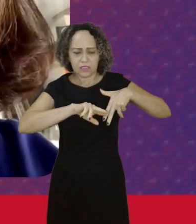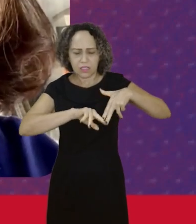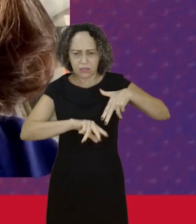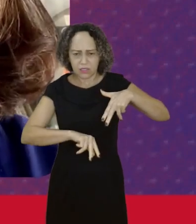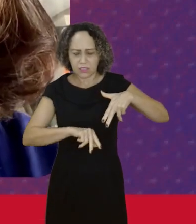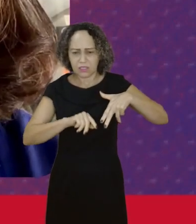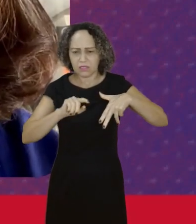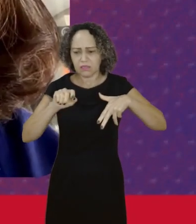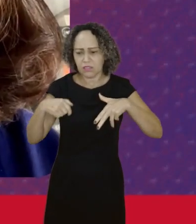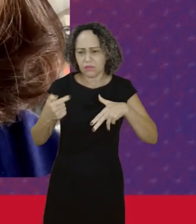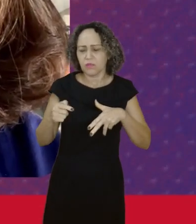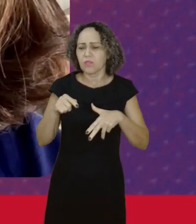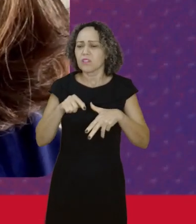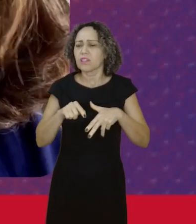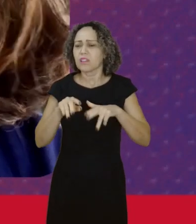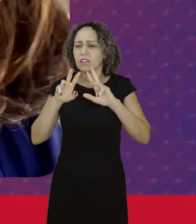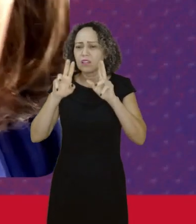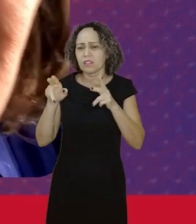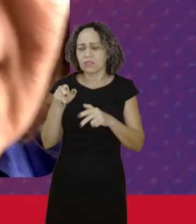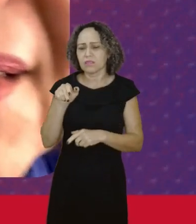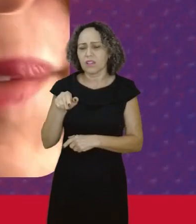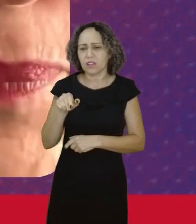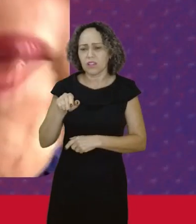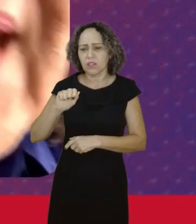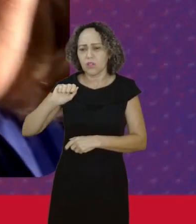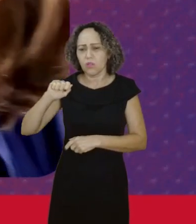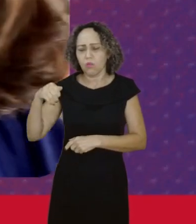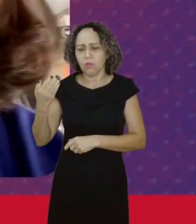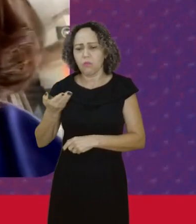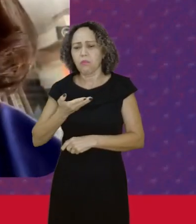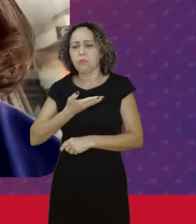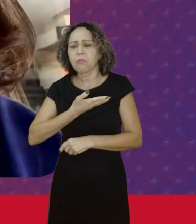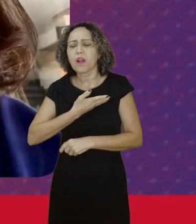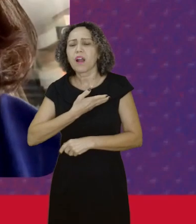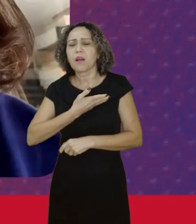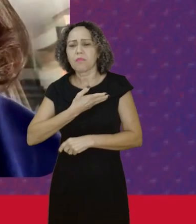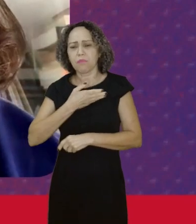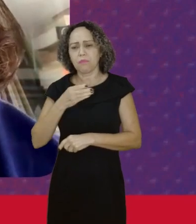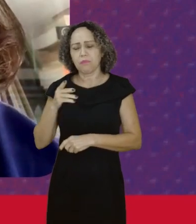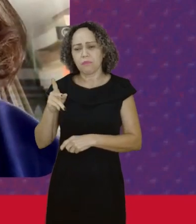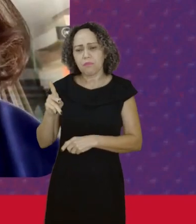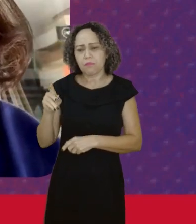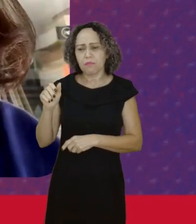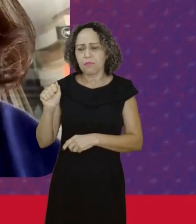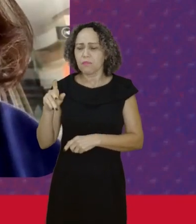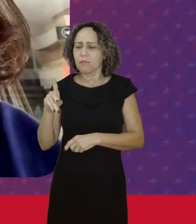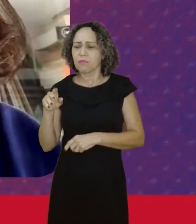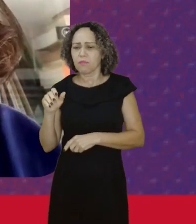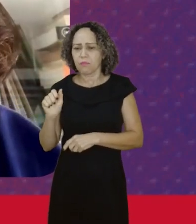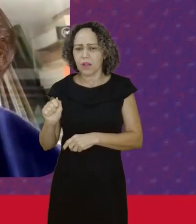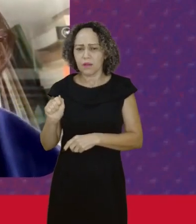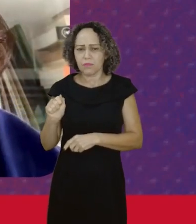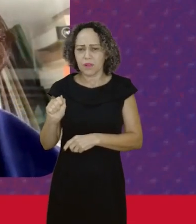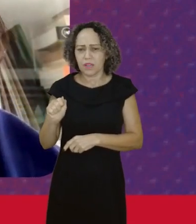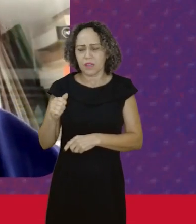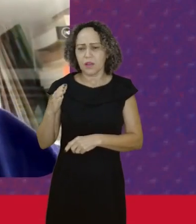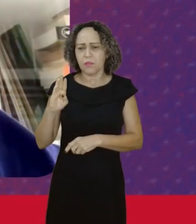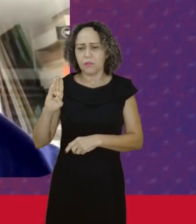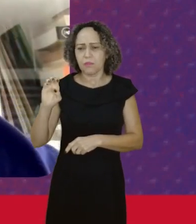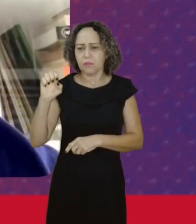virou papa, Joseph Ratzinger. Essa expressão surge